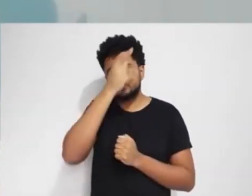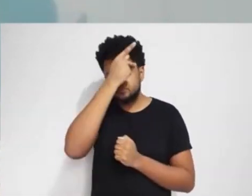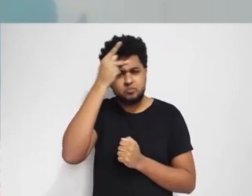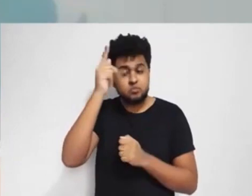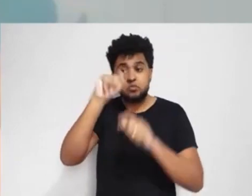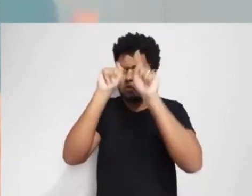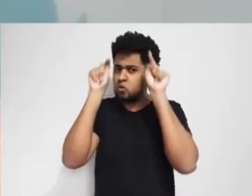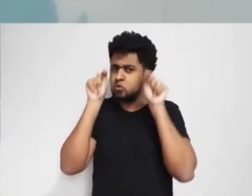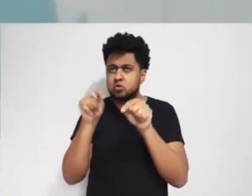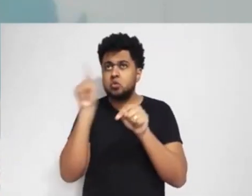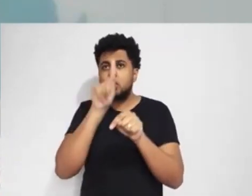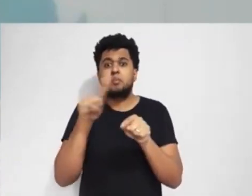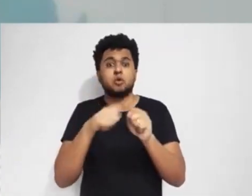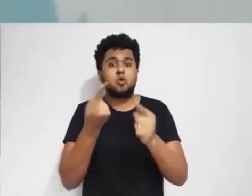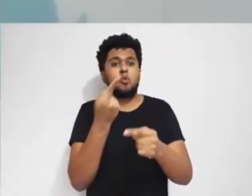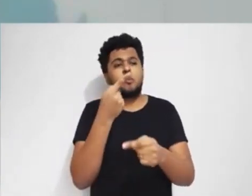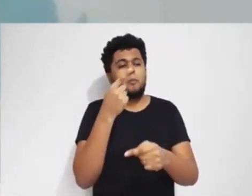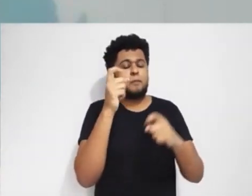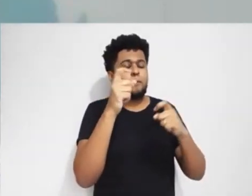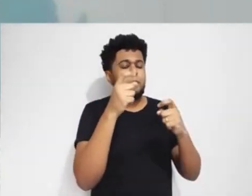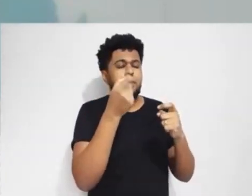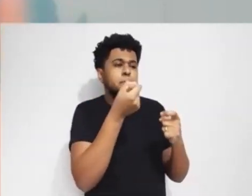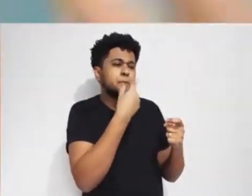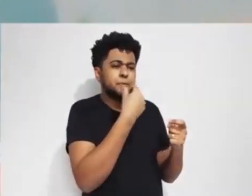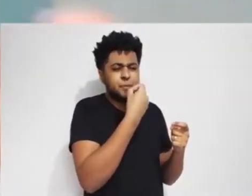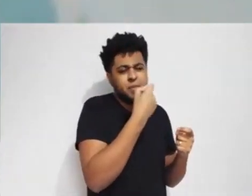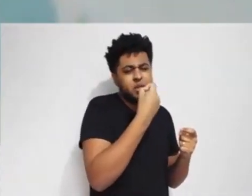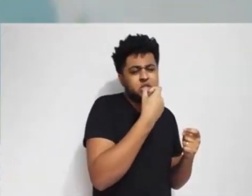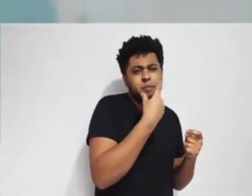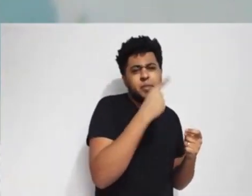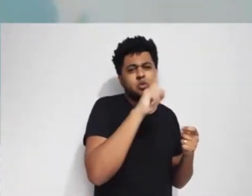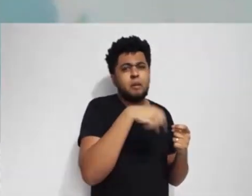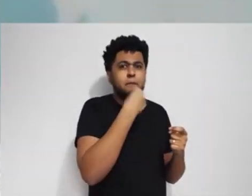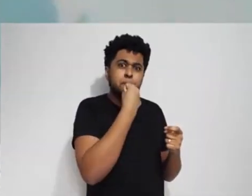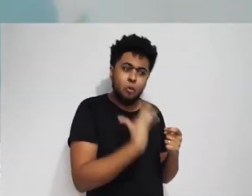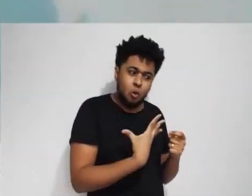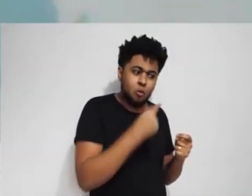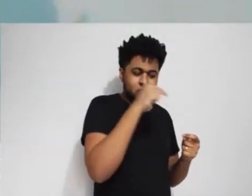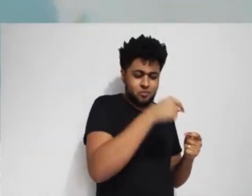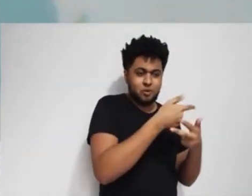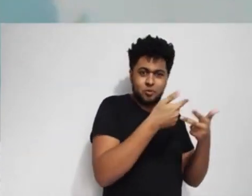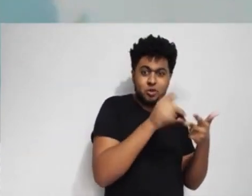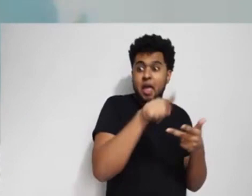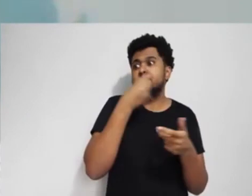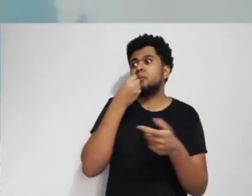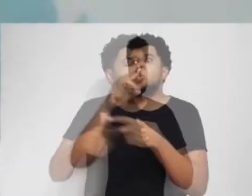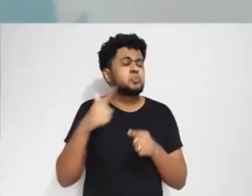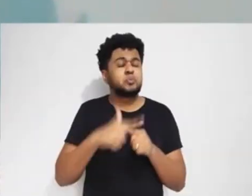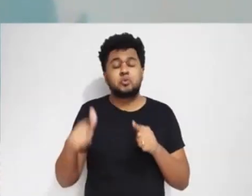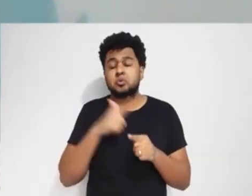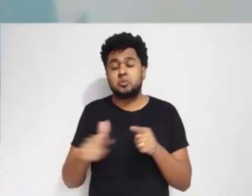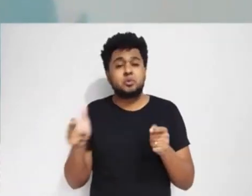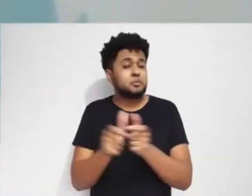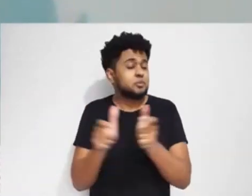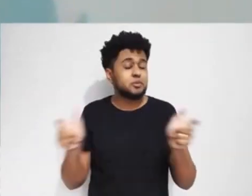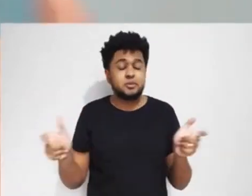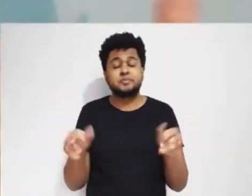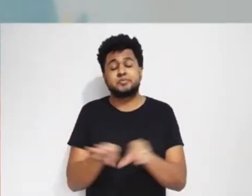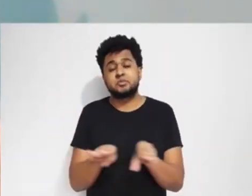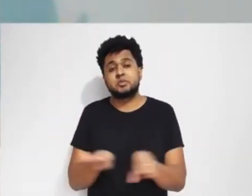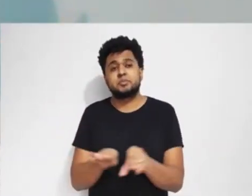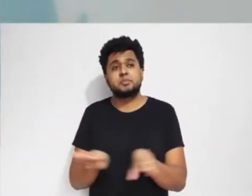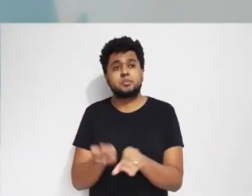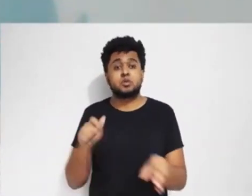um medicamento é bom para uma coisa, ele vai ser bom para outra, e todas essas questões que, como você falou, não são simples. Então, o que a gente precisa